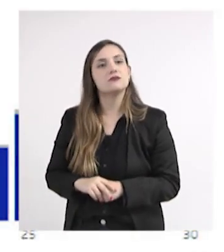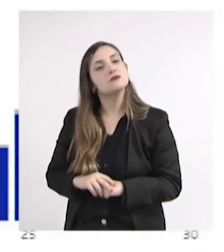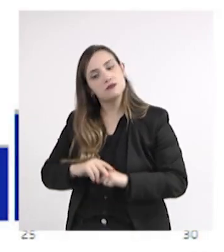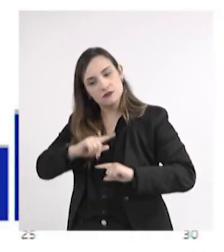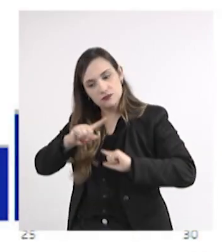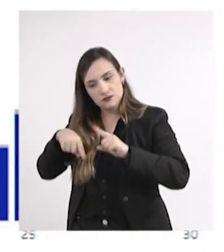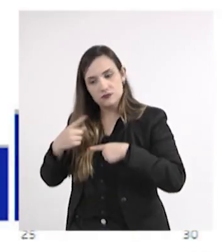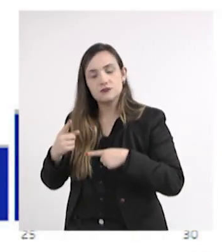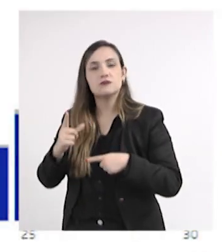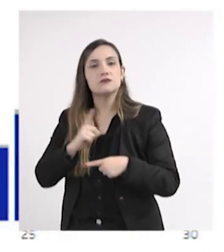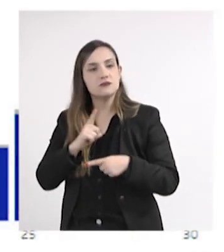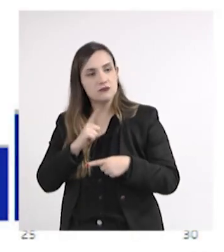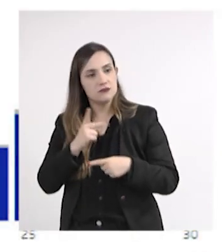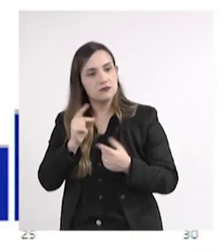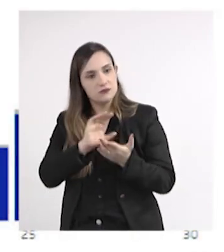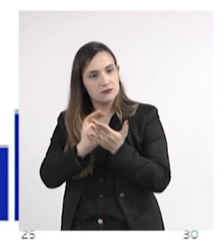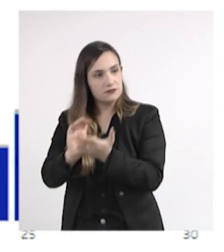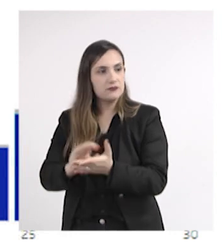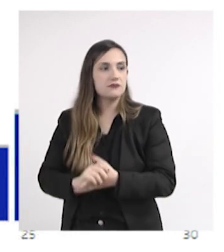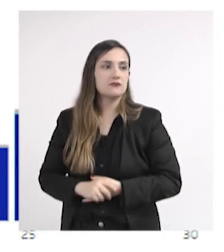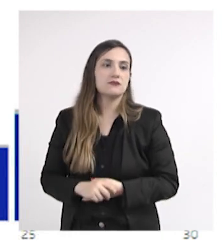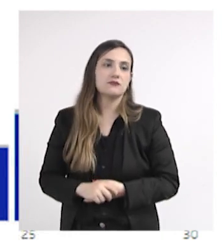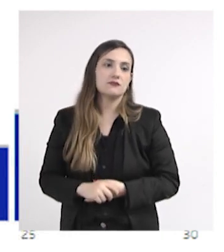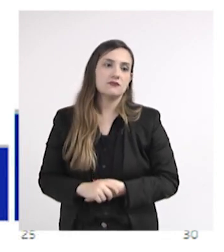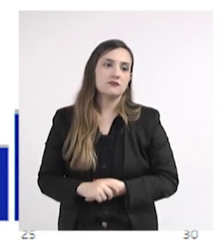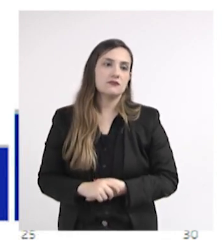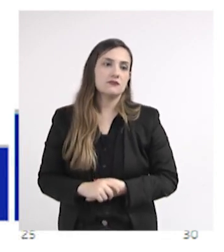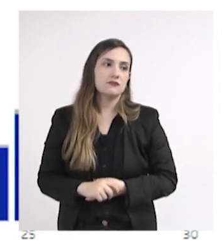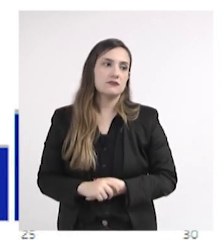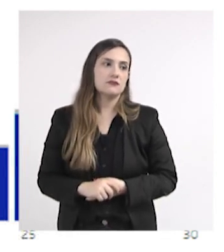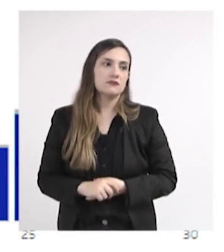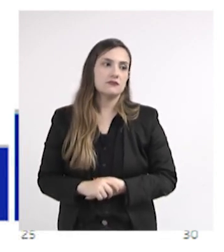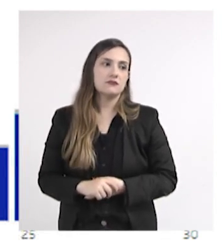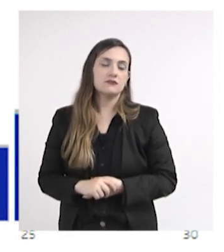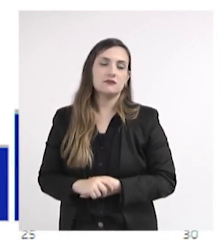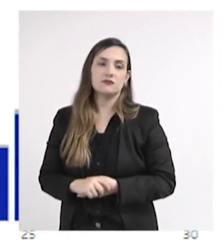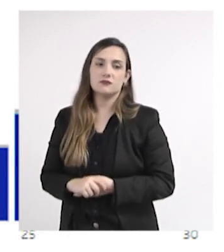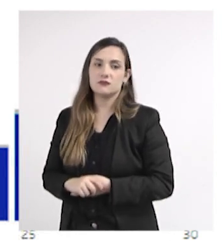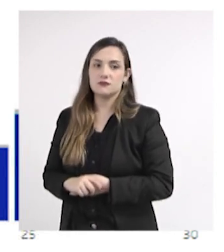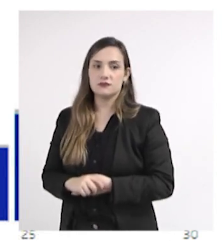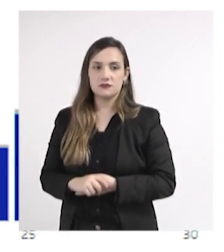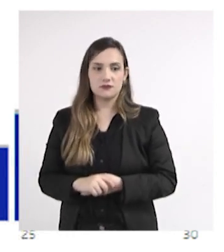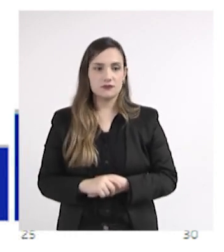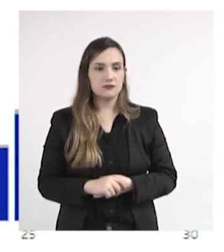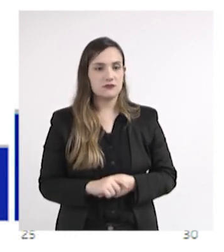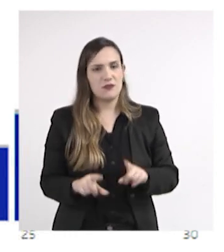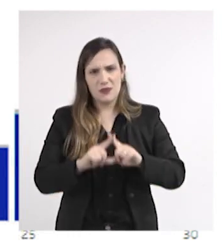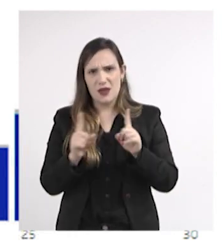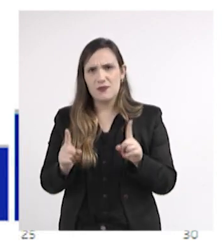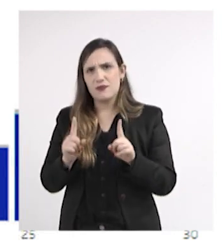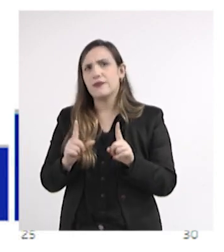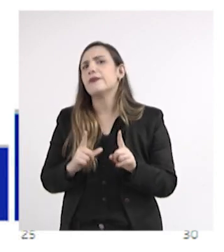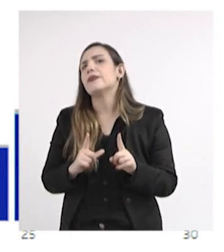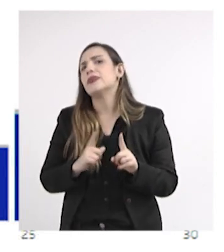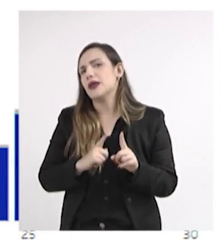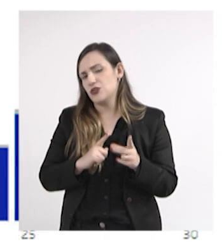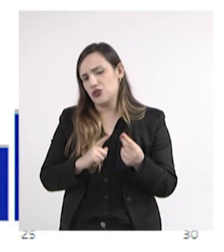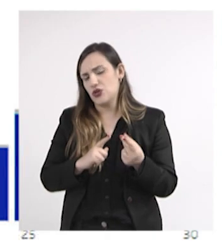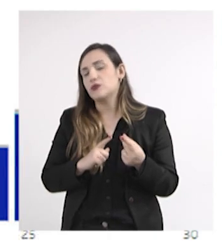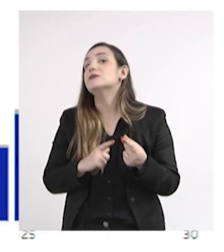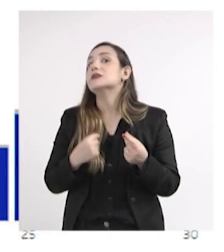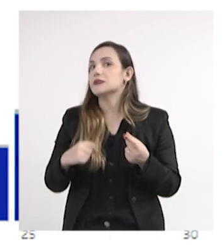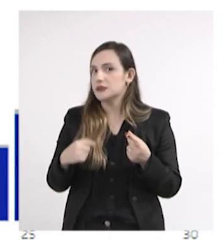de investimentos. O que não significa o dispêndio de poucos recursos, porque